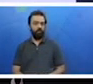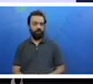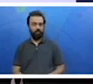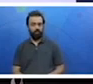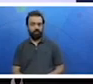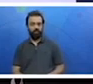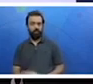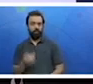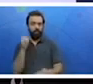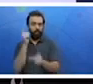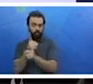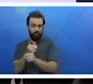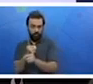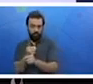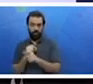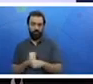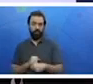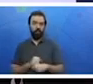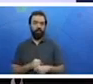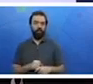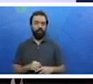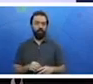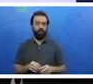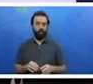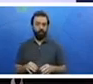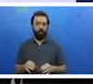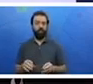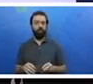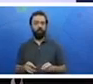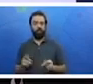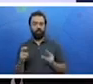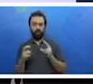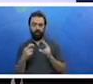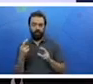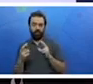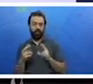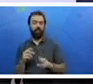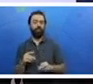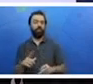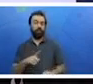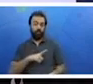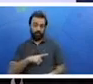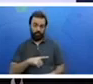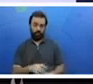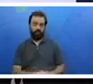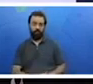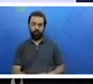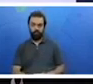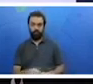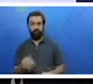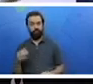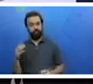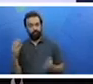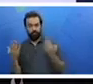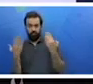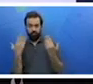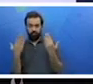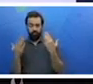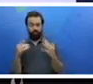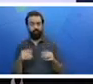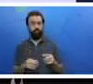gente identificava que existia um certo padrão, uma relação entre a variação